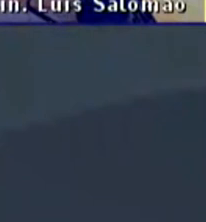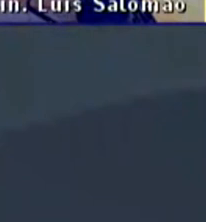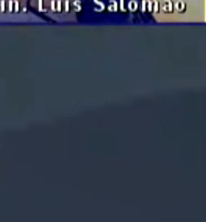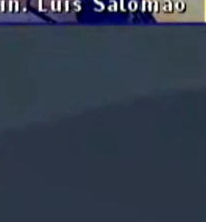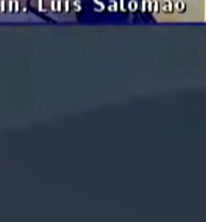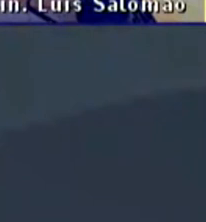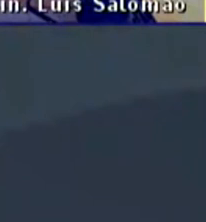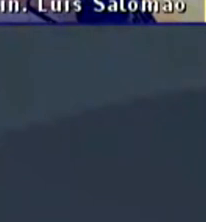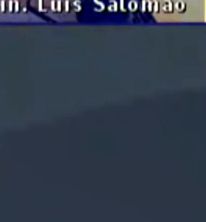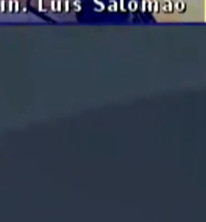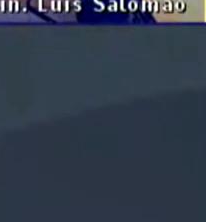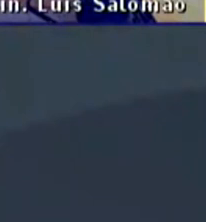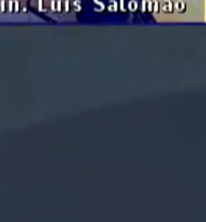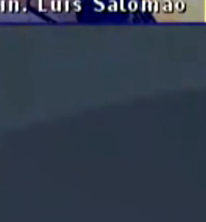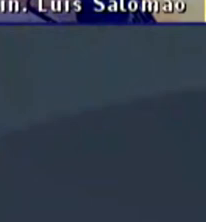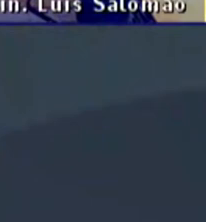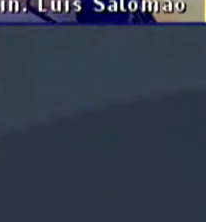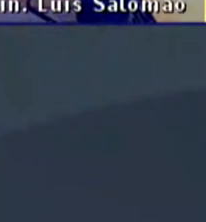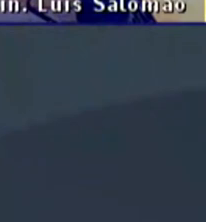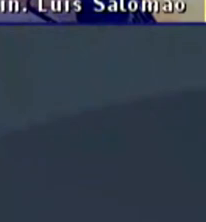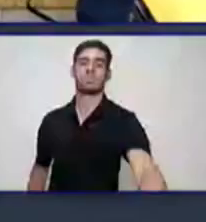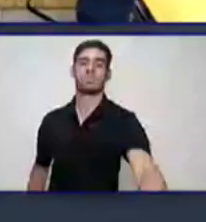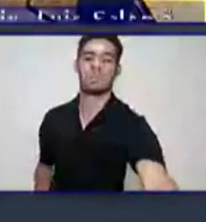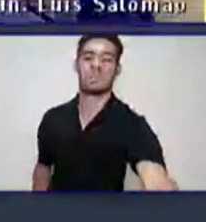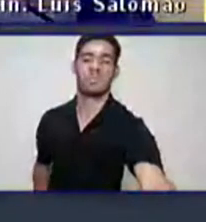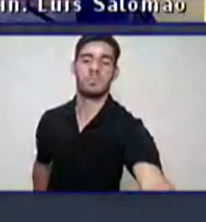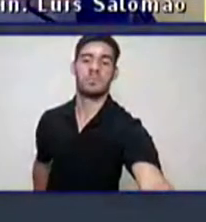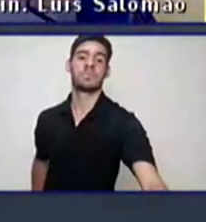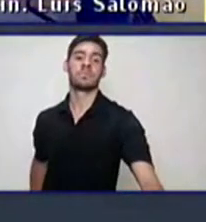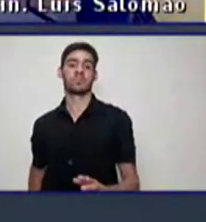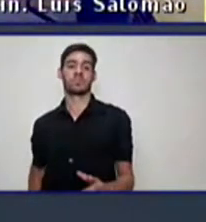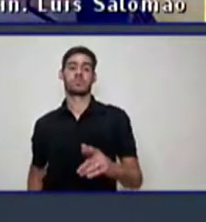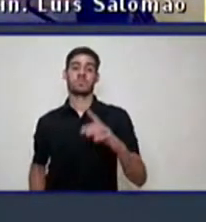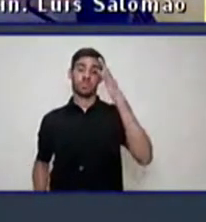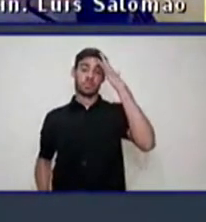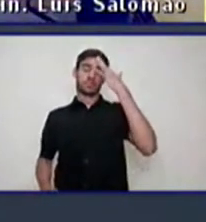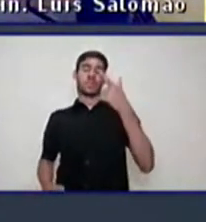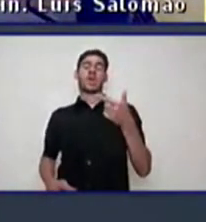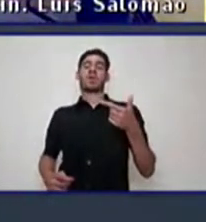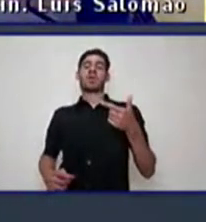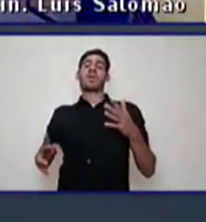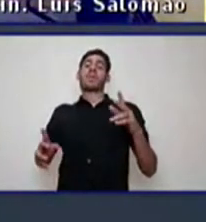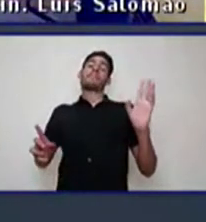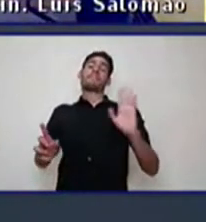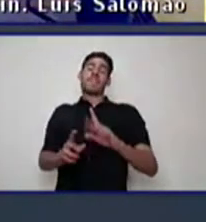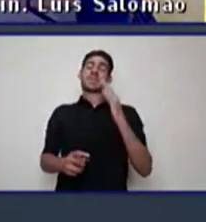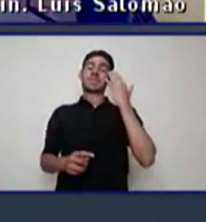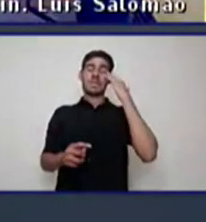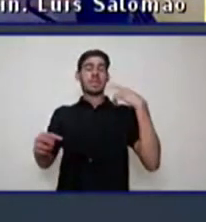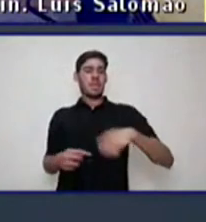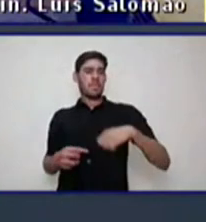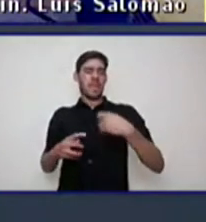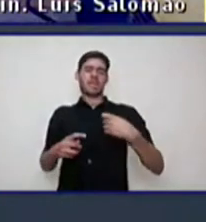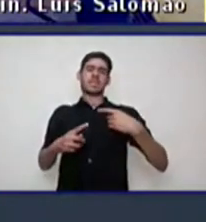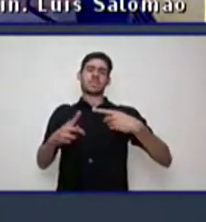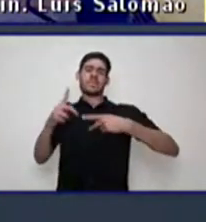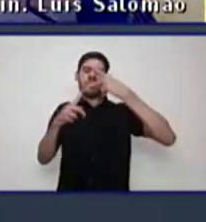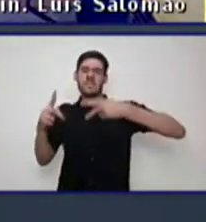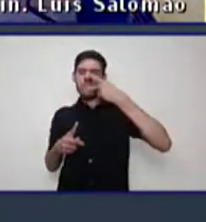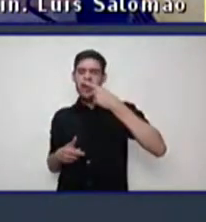na adequação do ato de pré-campanha ao ordenamento. Porém, deve-se compreender que o discurso de